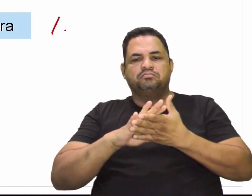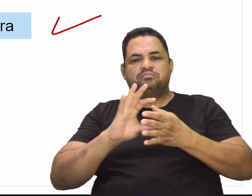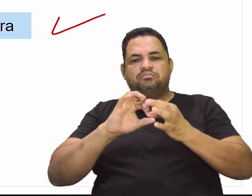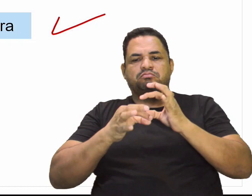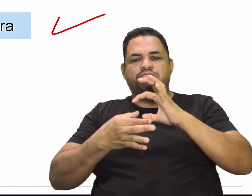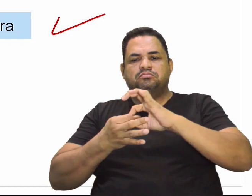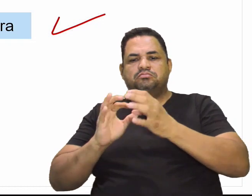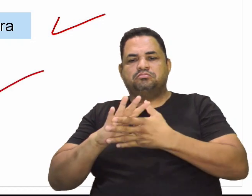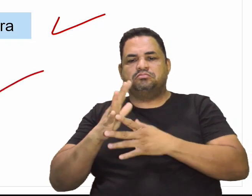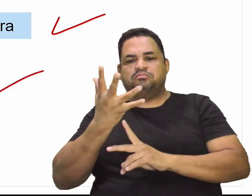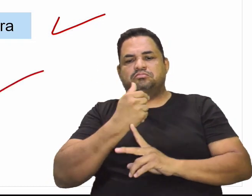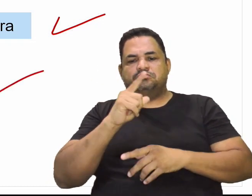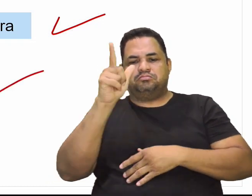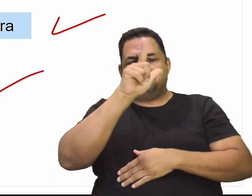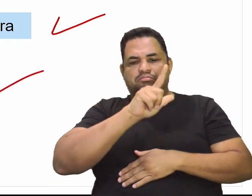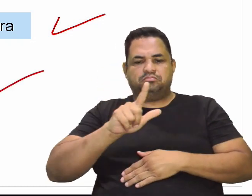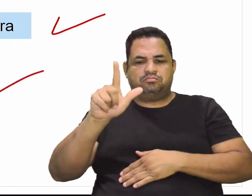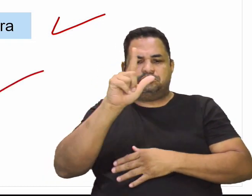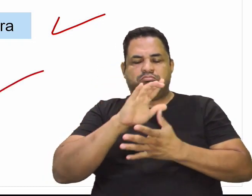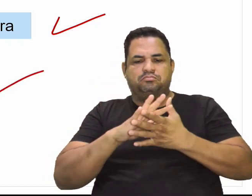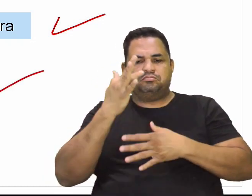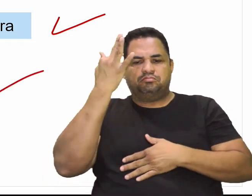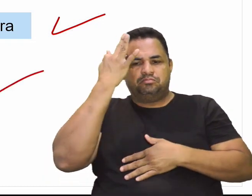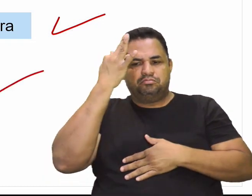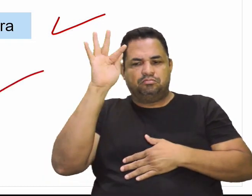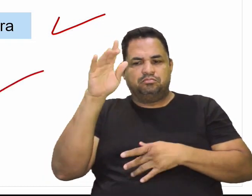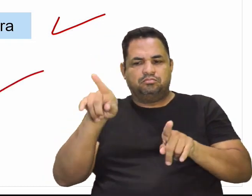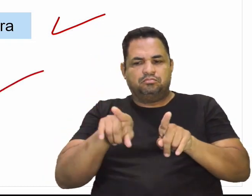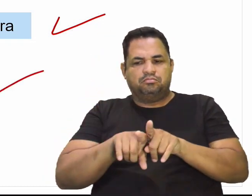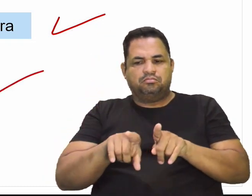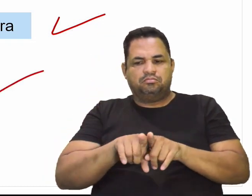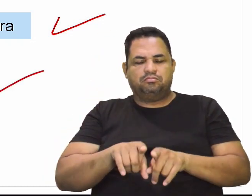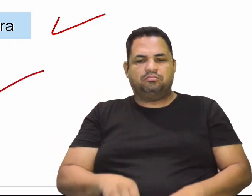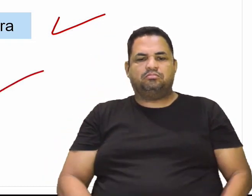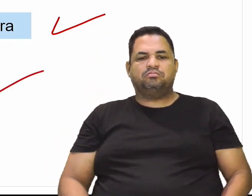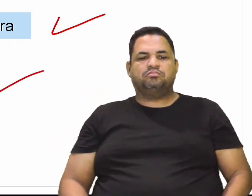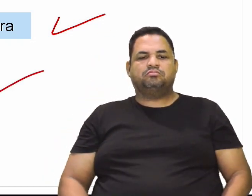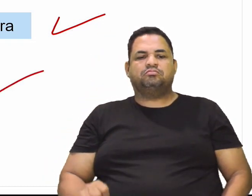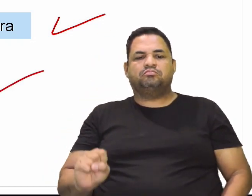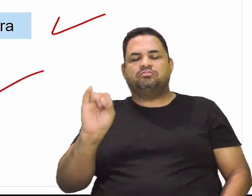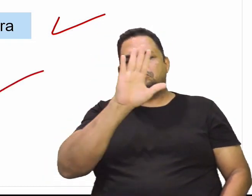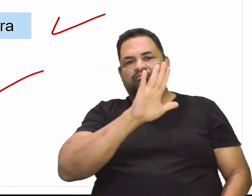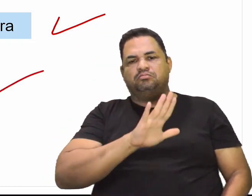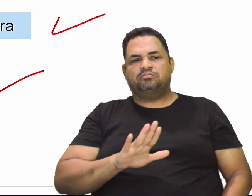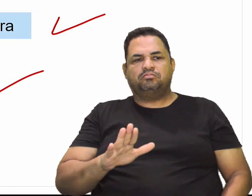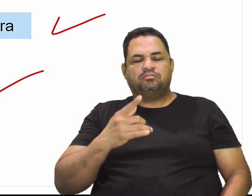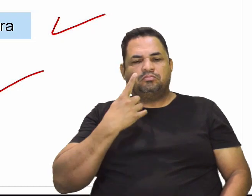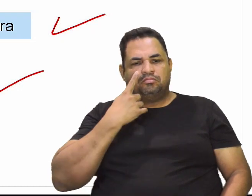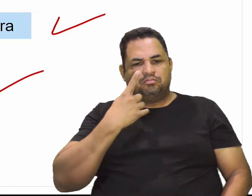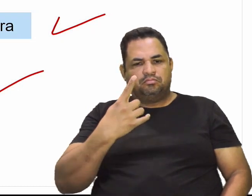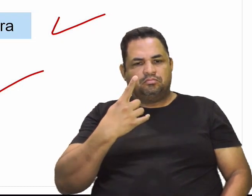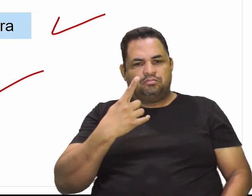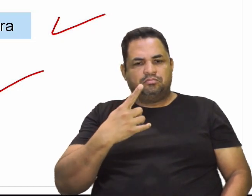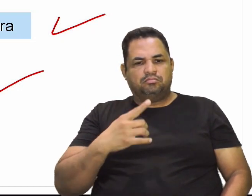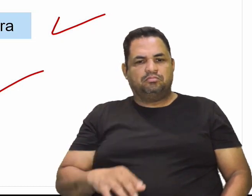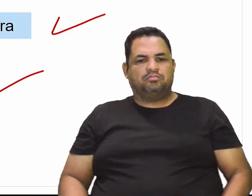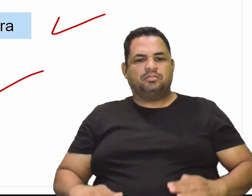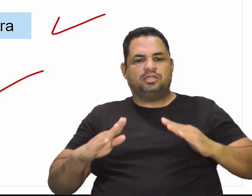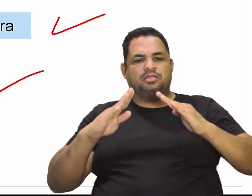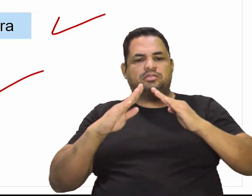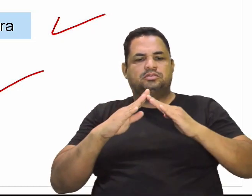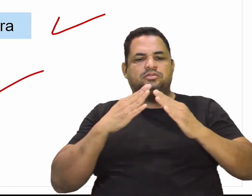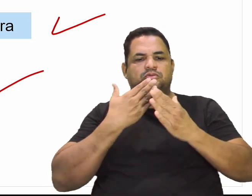Olímpicos, as artes, a literatura e também a filosofia. E essa imagem é a Escola de